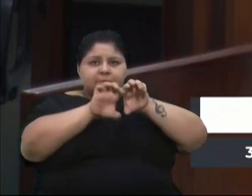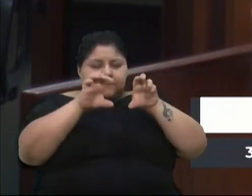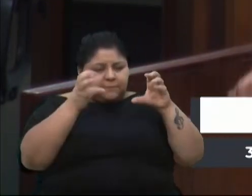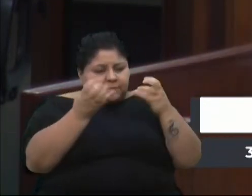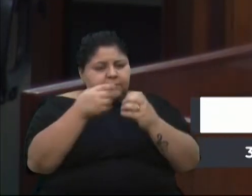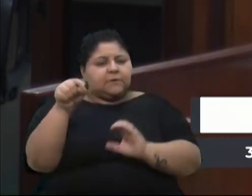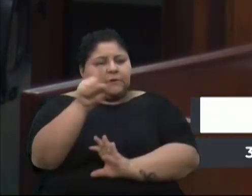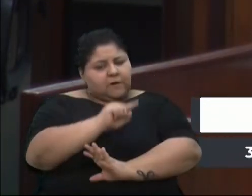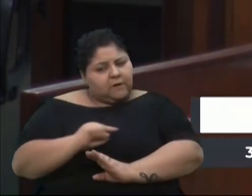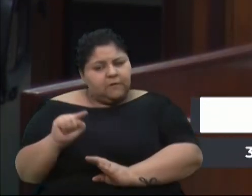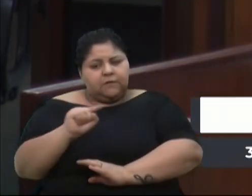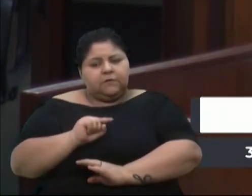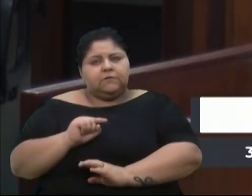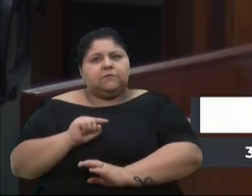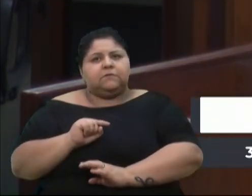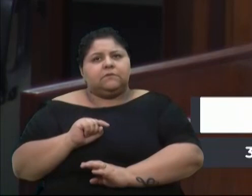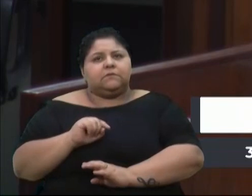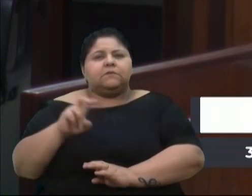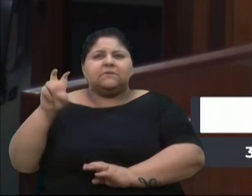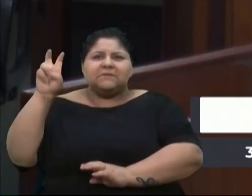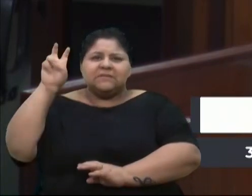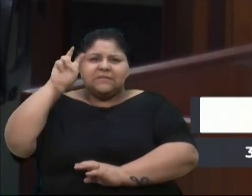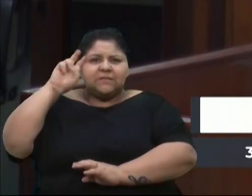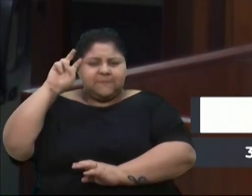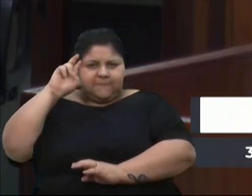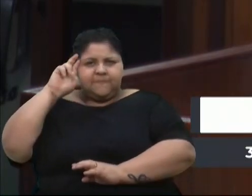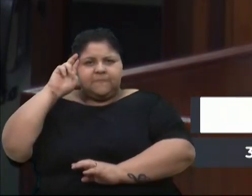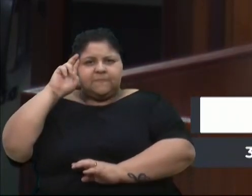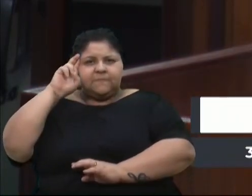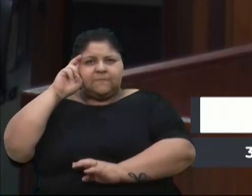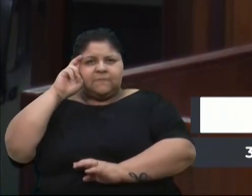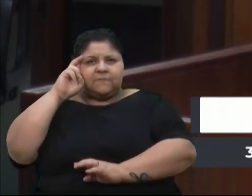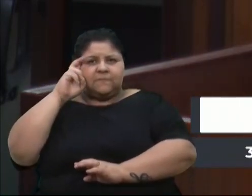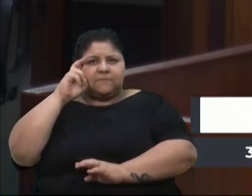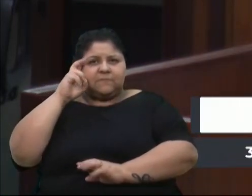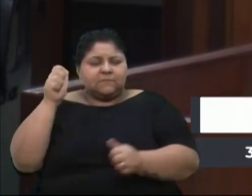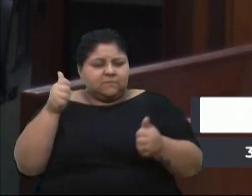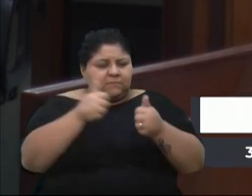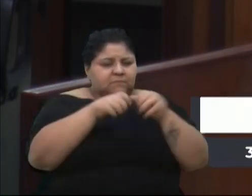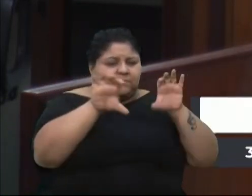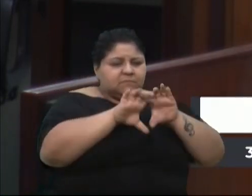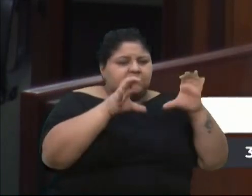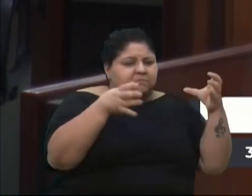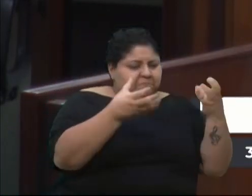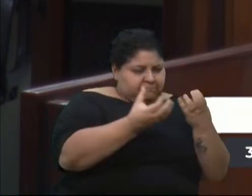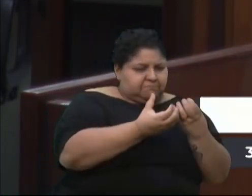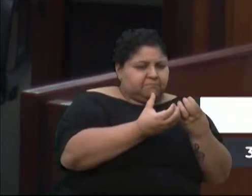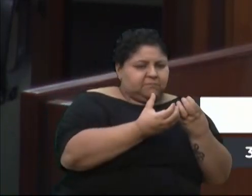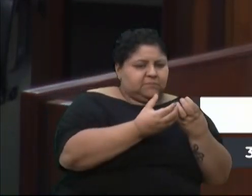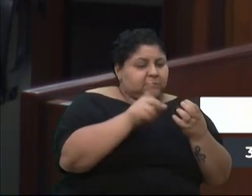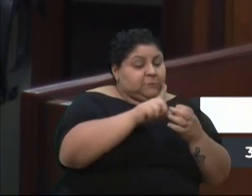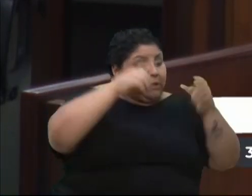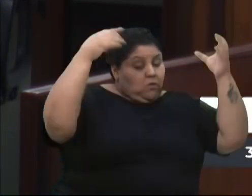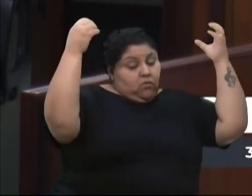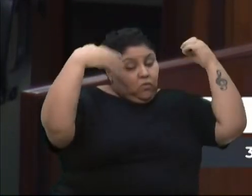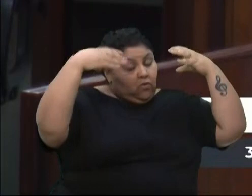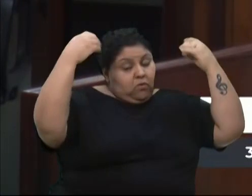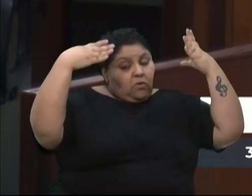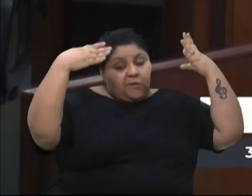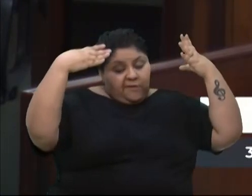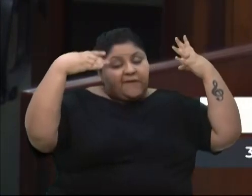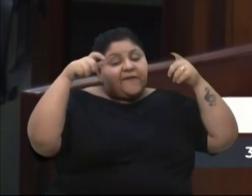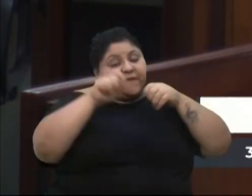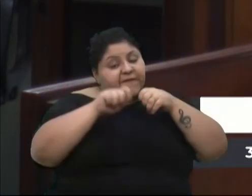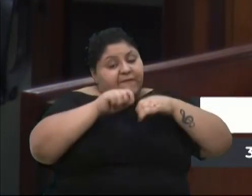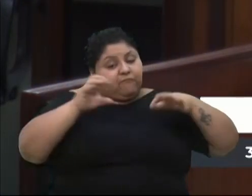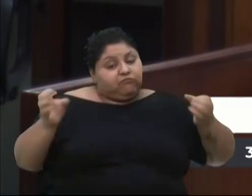estar agora, quinta-feira, ali na sua comunidade, se Deus quiser, se não chover, nós fazemos a